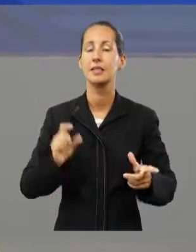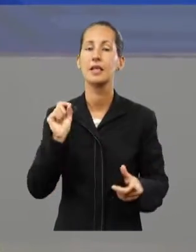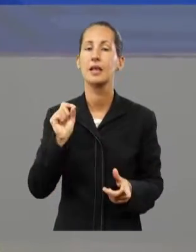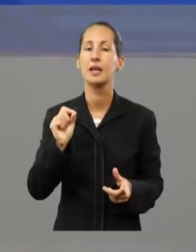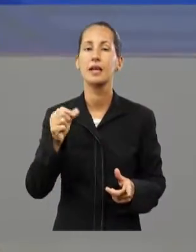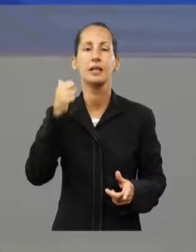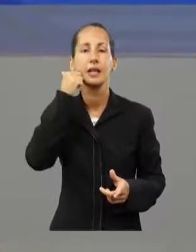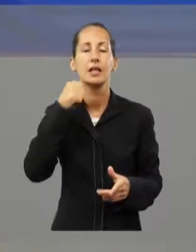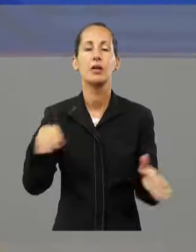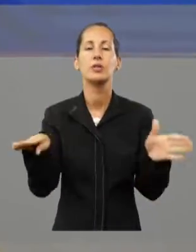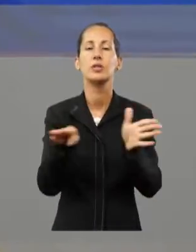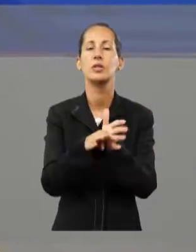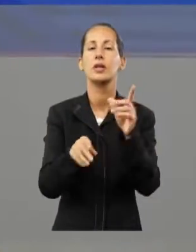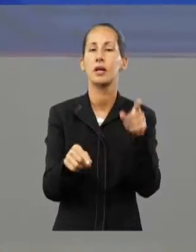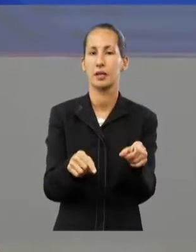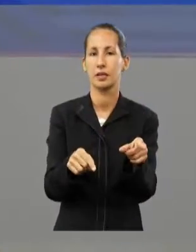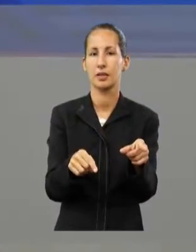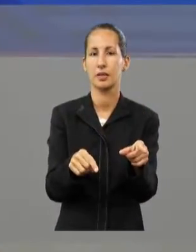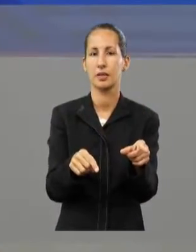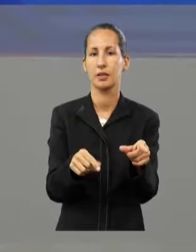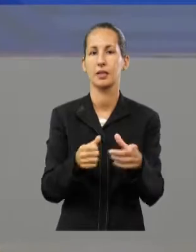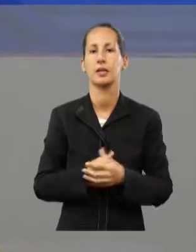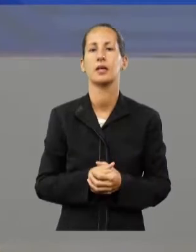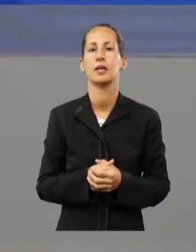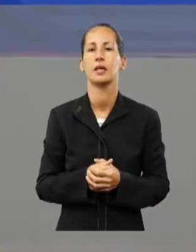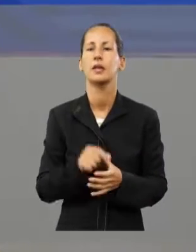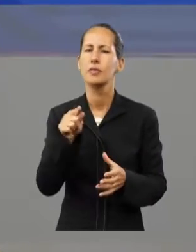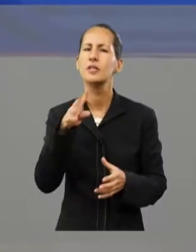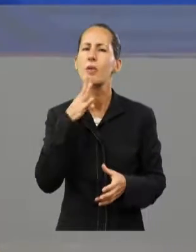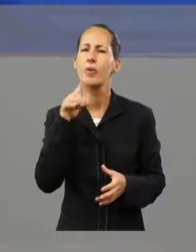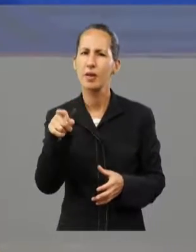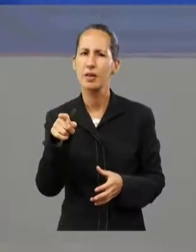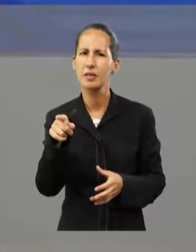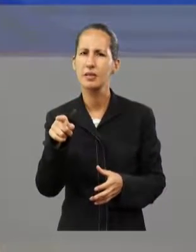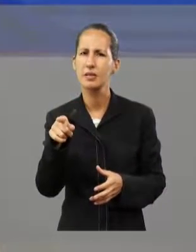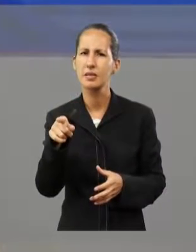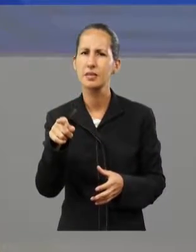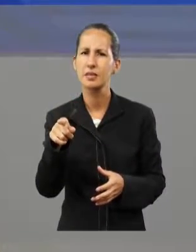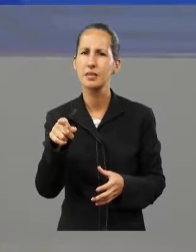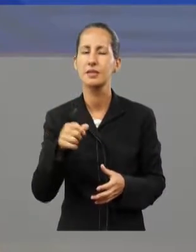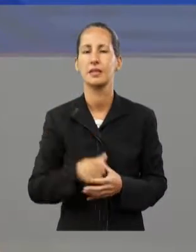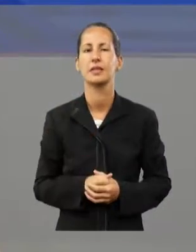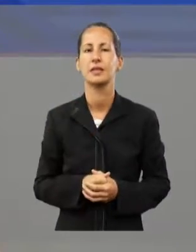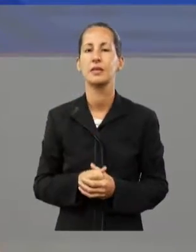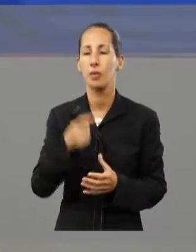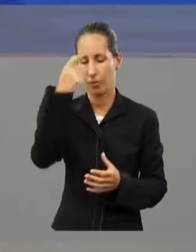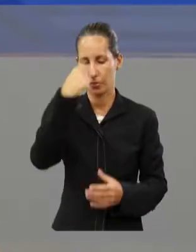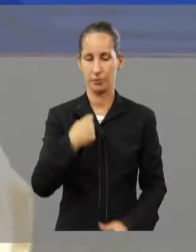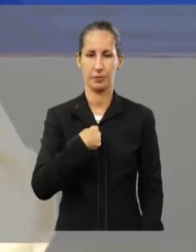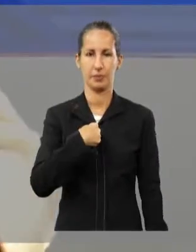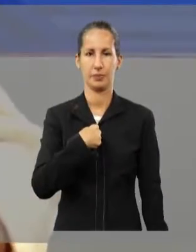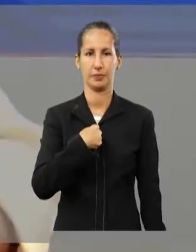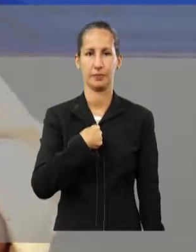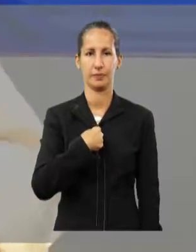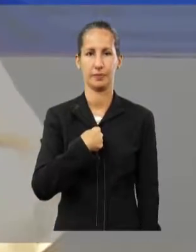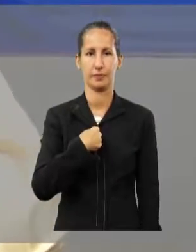no Natal, todo Natal, aí eu chego assim, eu digo, você me conhece? O cara fica assim. Olha pra mim.